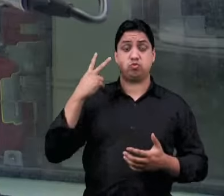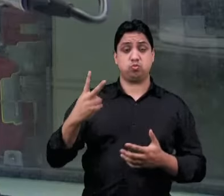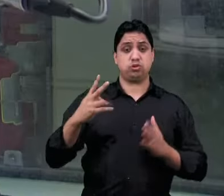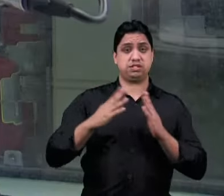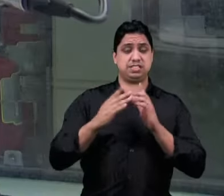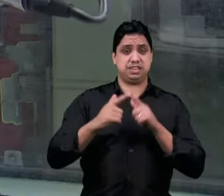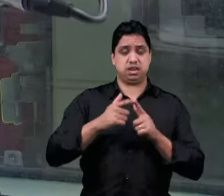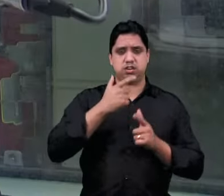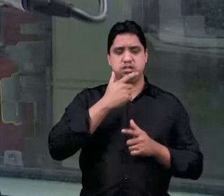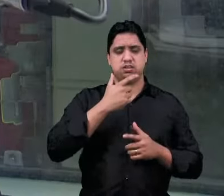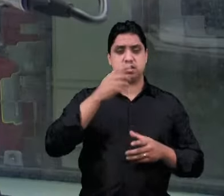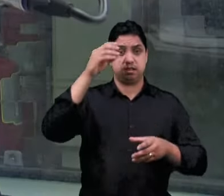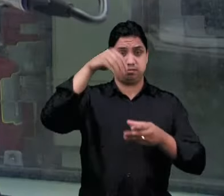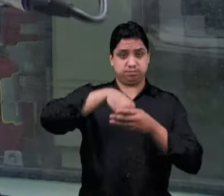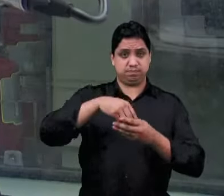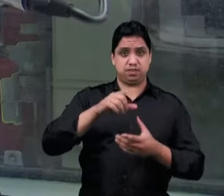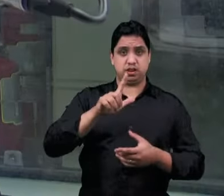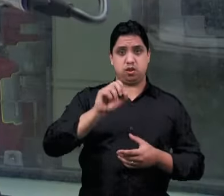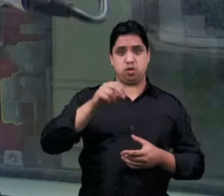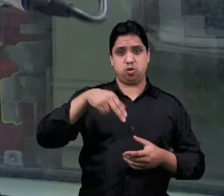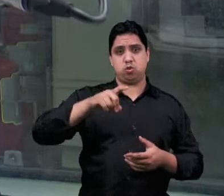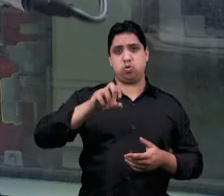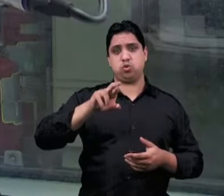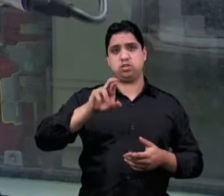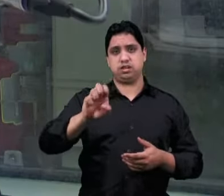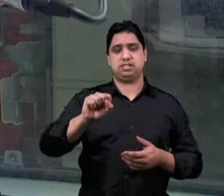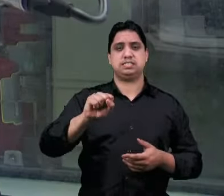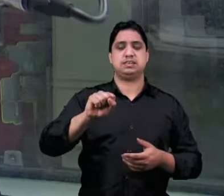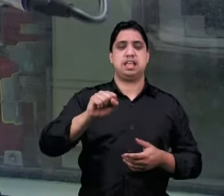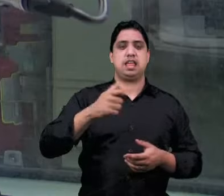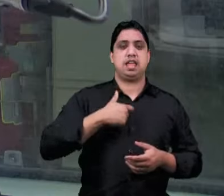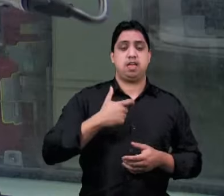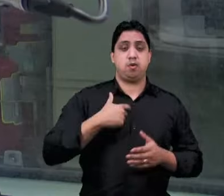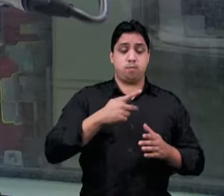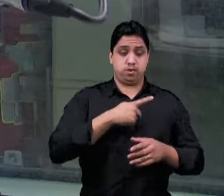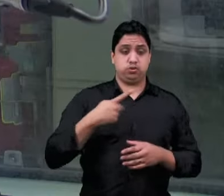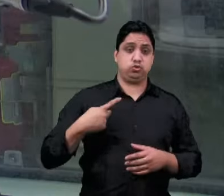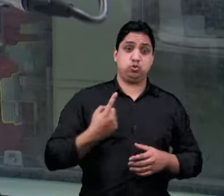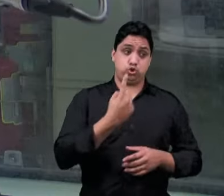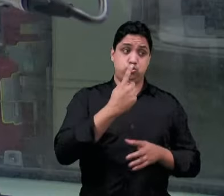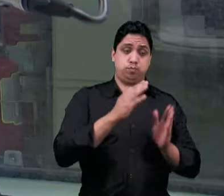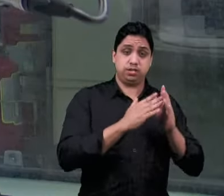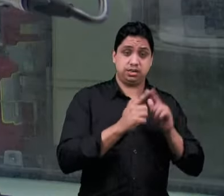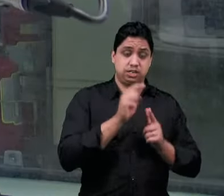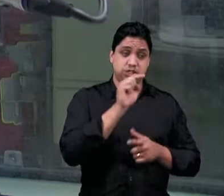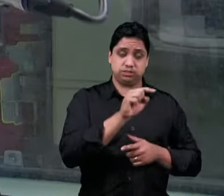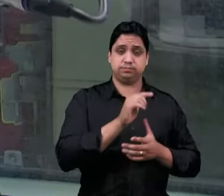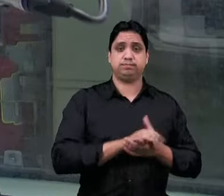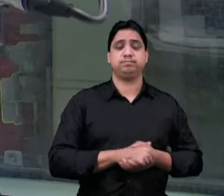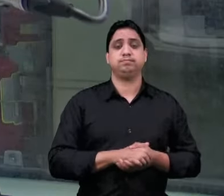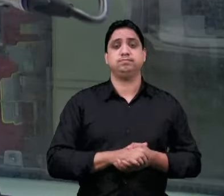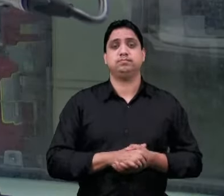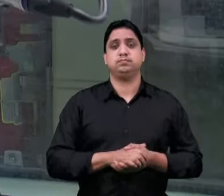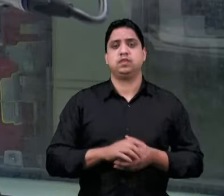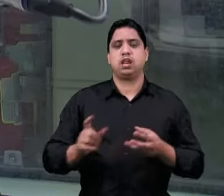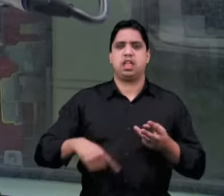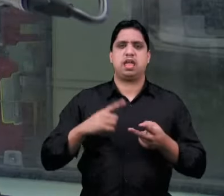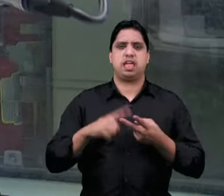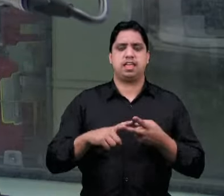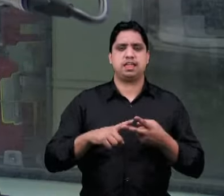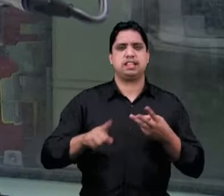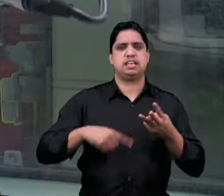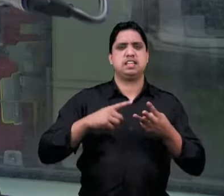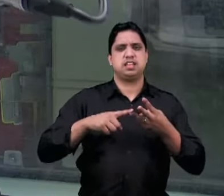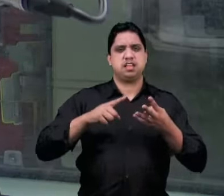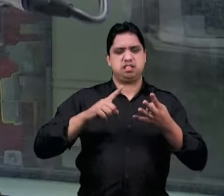em Londres. Eu sou pastor da igreja de Greenwich, e nós temos uma igreja em Birmingham, Eastbourne,